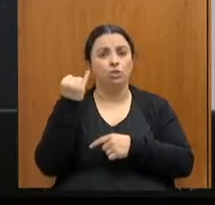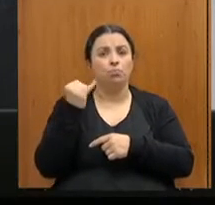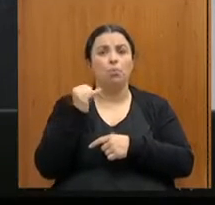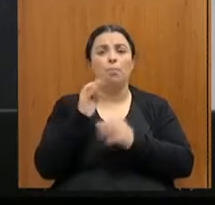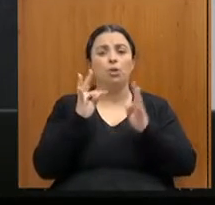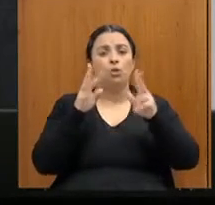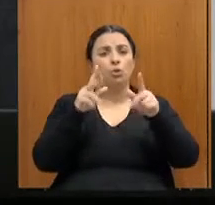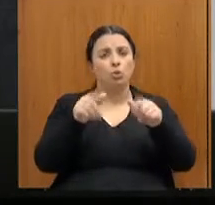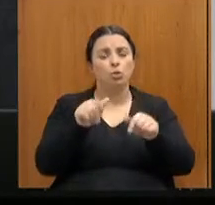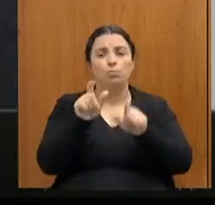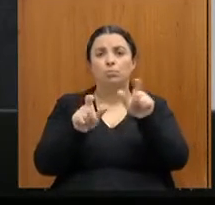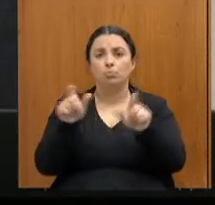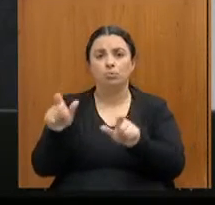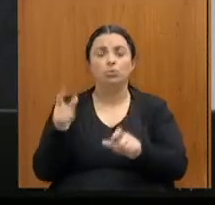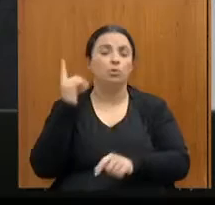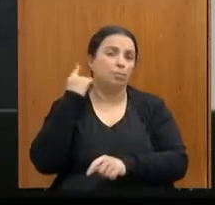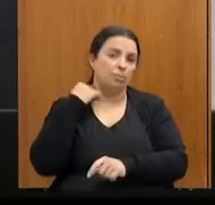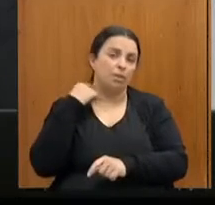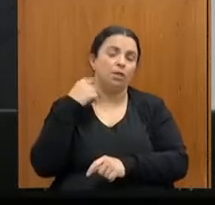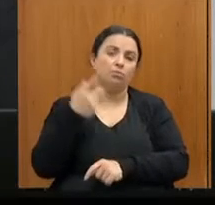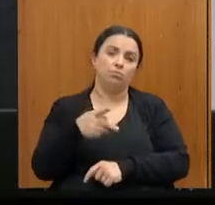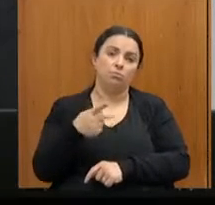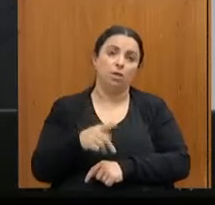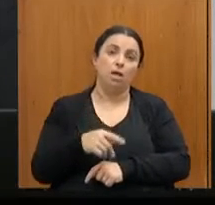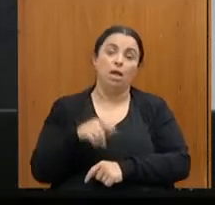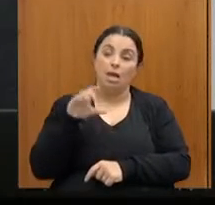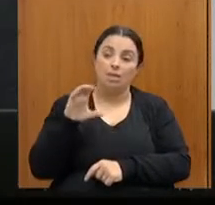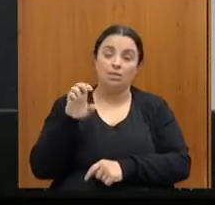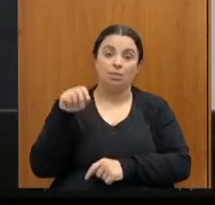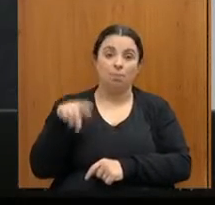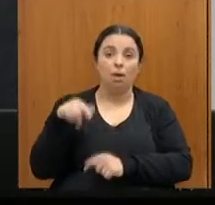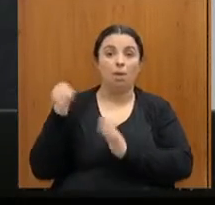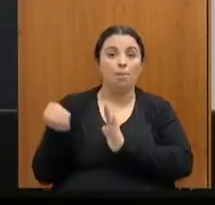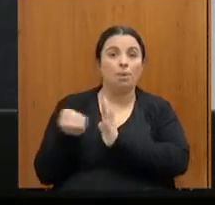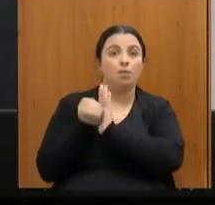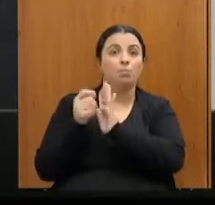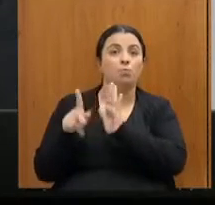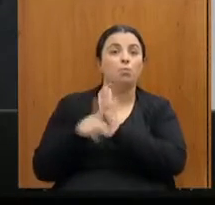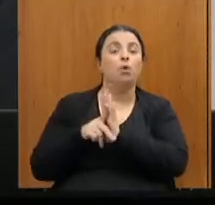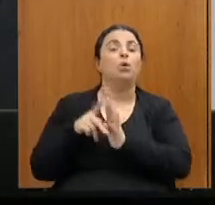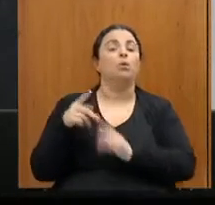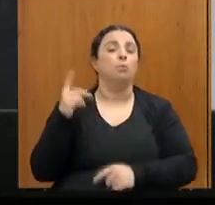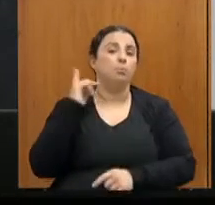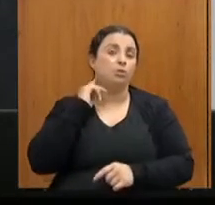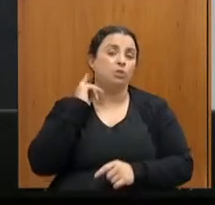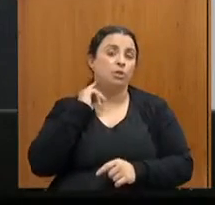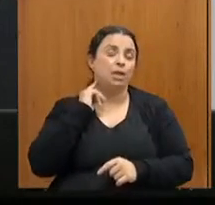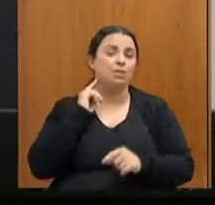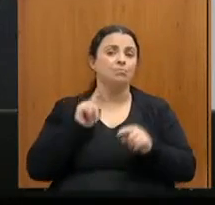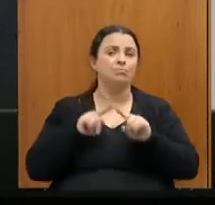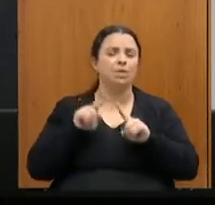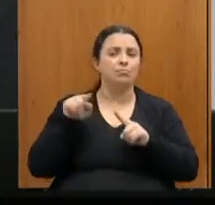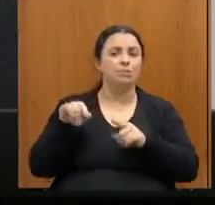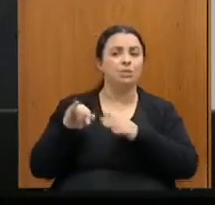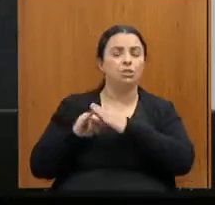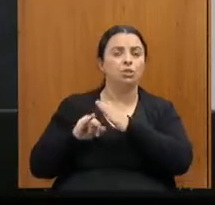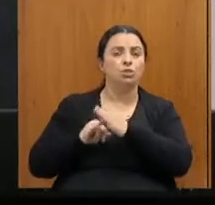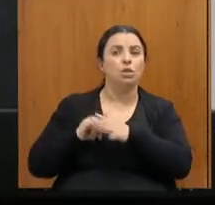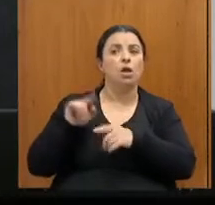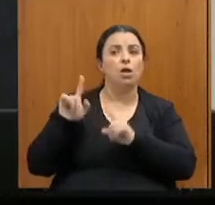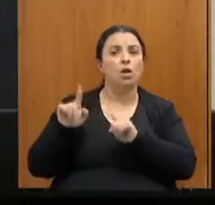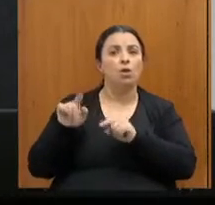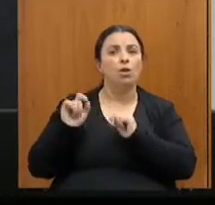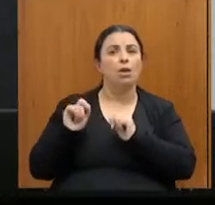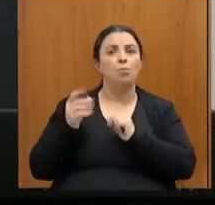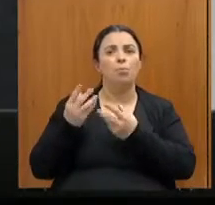mineira ela é um patrimônio de Minas Gerais mas a instrução Cemig é feita pelos homens e mulheres que ali dedicam a sua vida